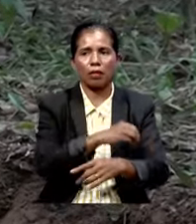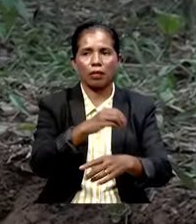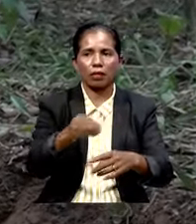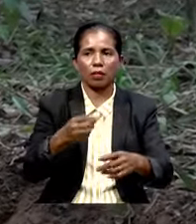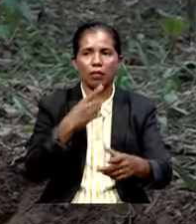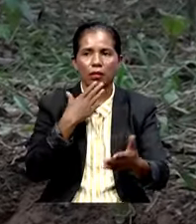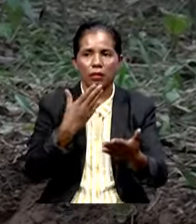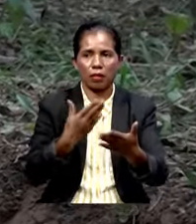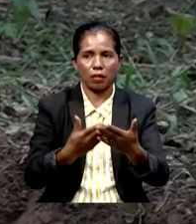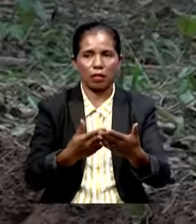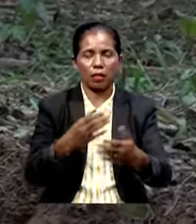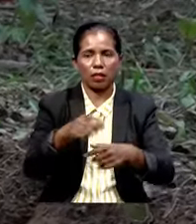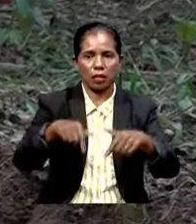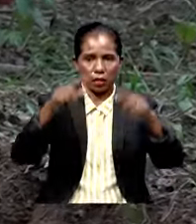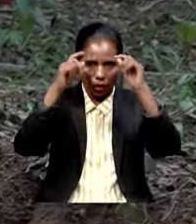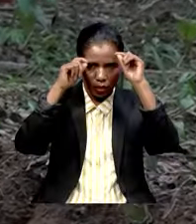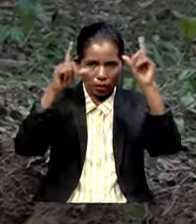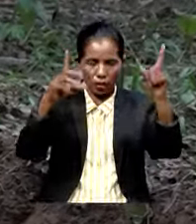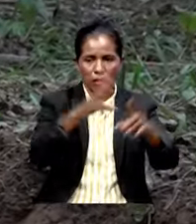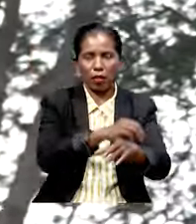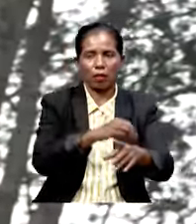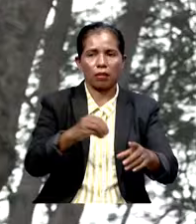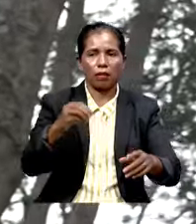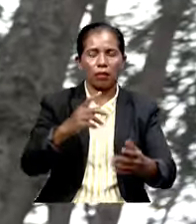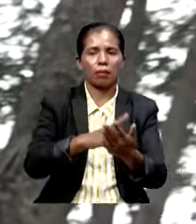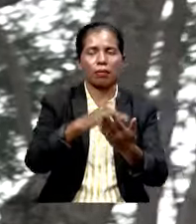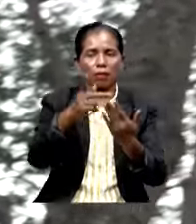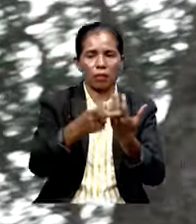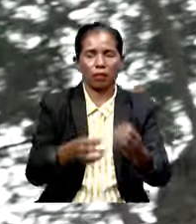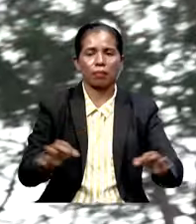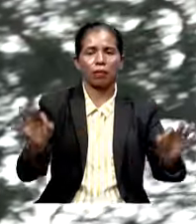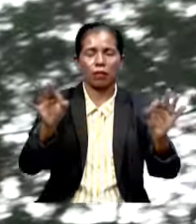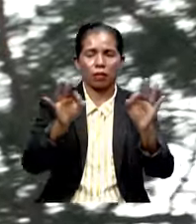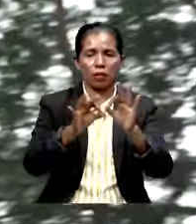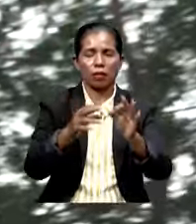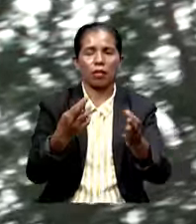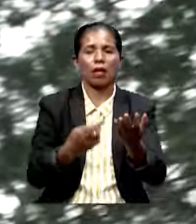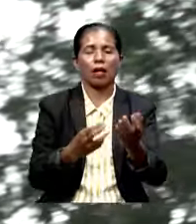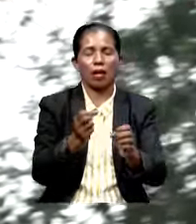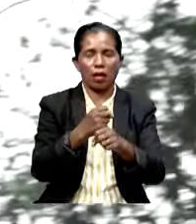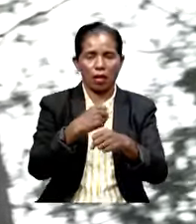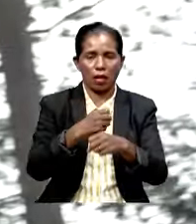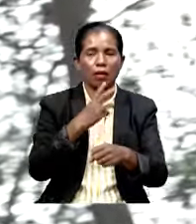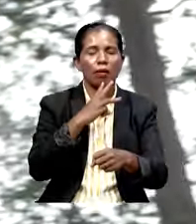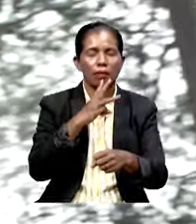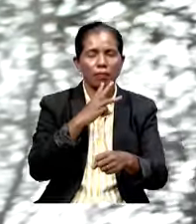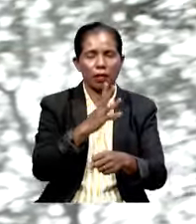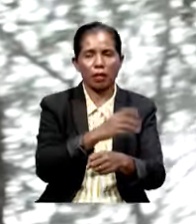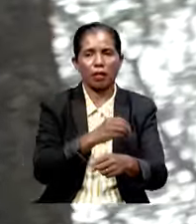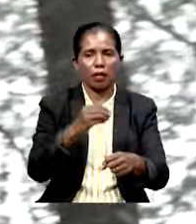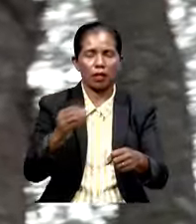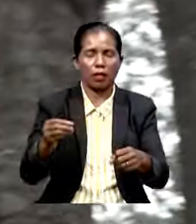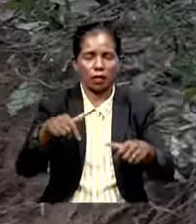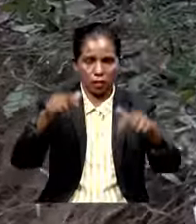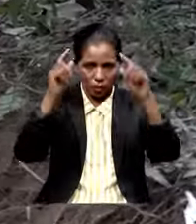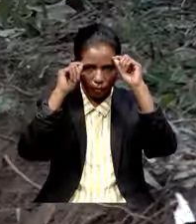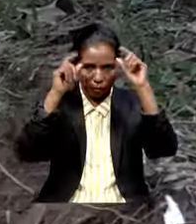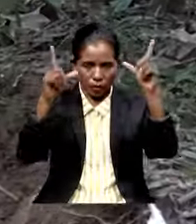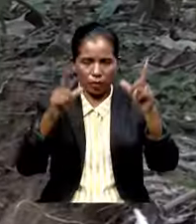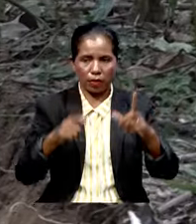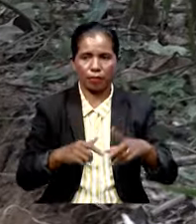recurso natural iha Timor-Leste honi programa principal maka restaura be liu-liu recurso be iha Timor-Leste.